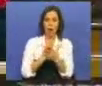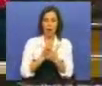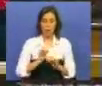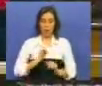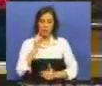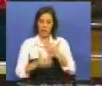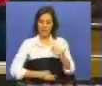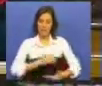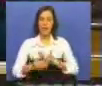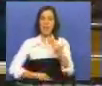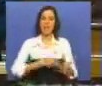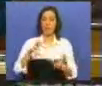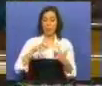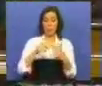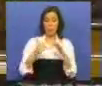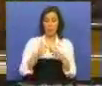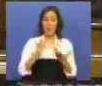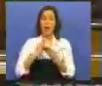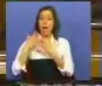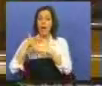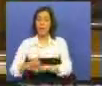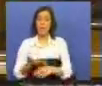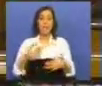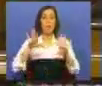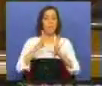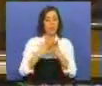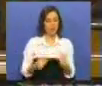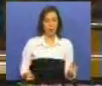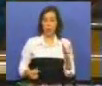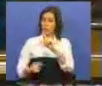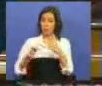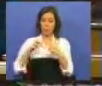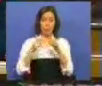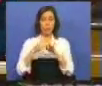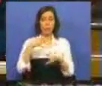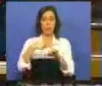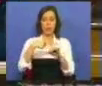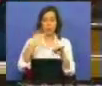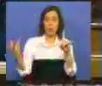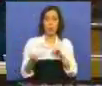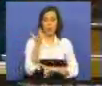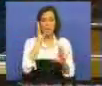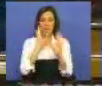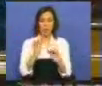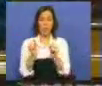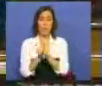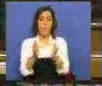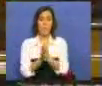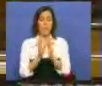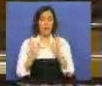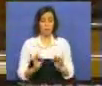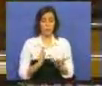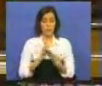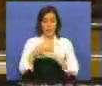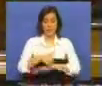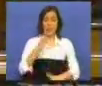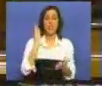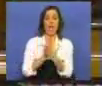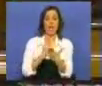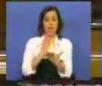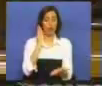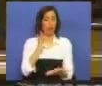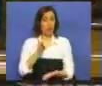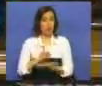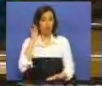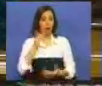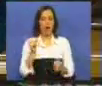Nós avançamos muito no problema do acesso, mas não resolvemos o problema do sucesso educativo para todos. O acesso à escola por si